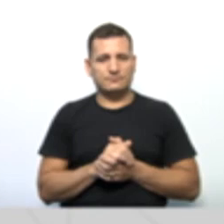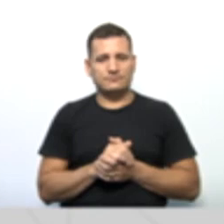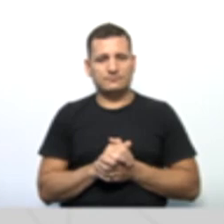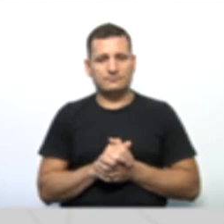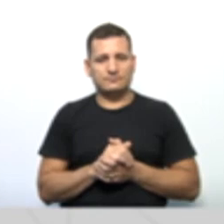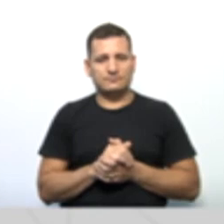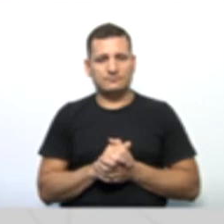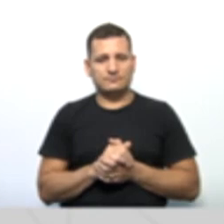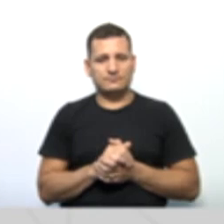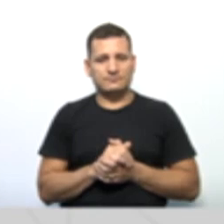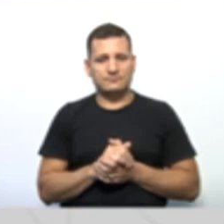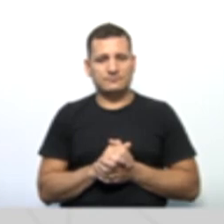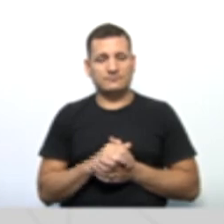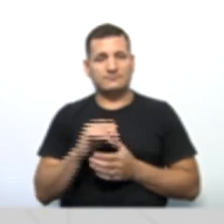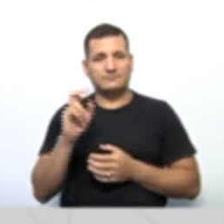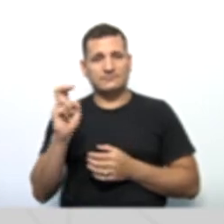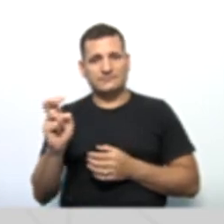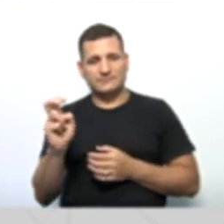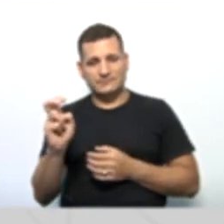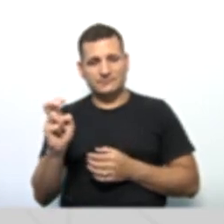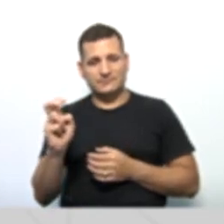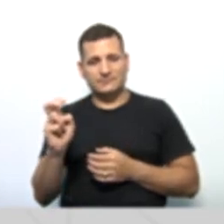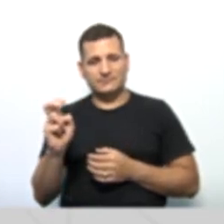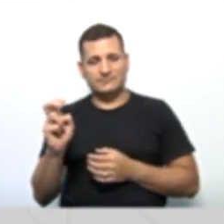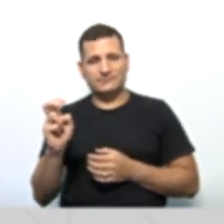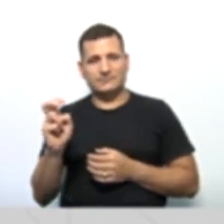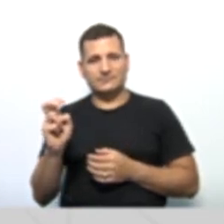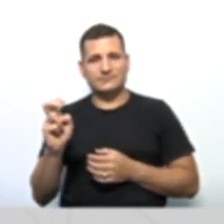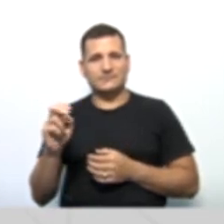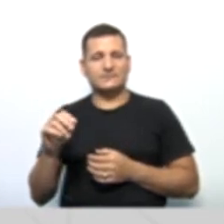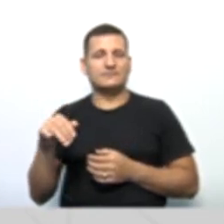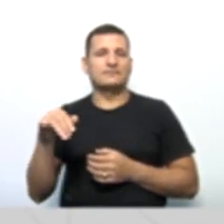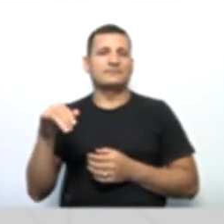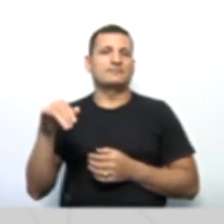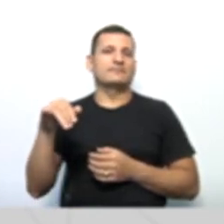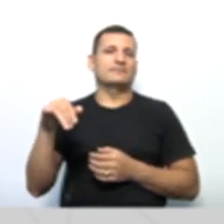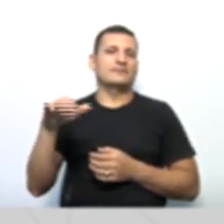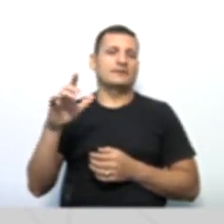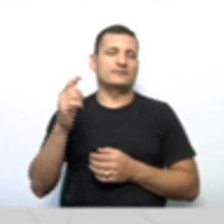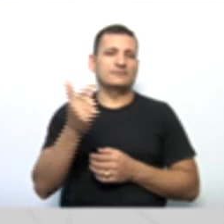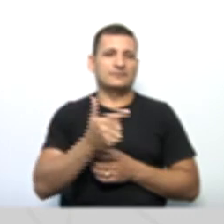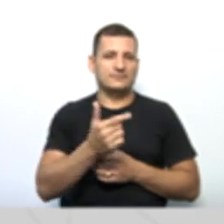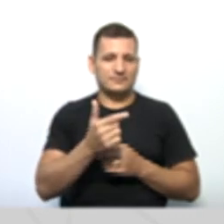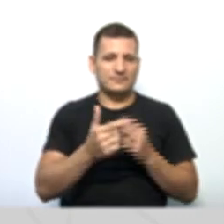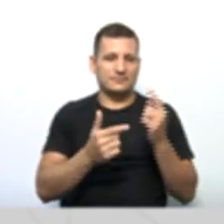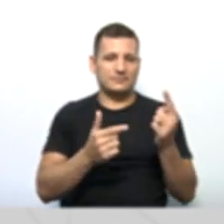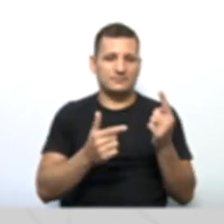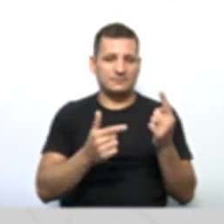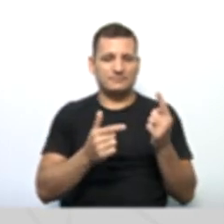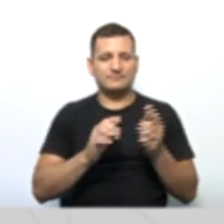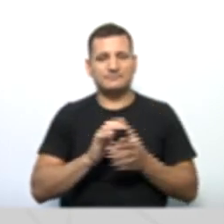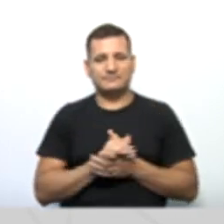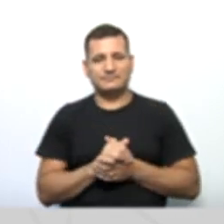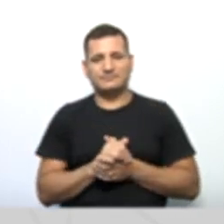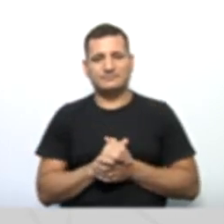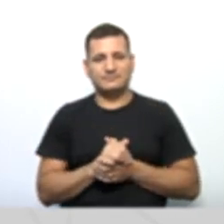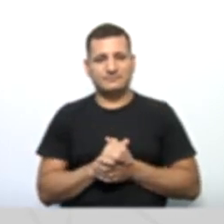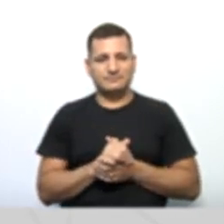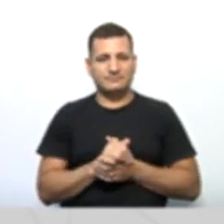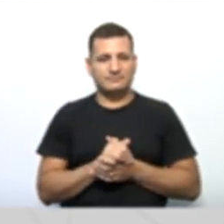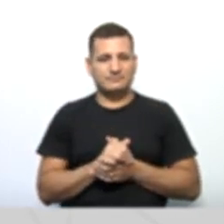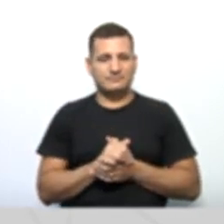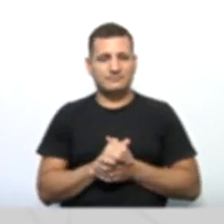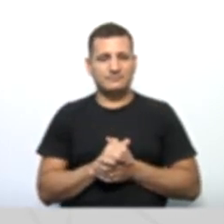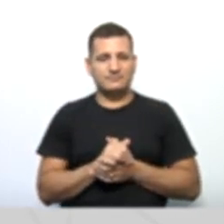a matemática fala, né? 5 é maior que 1. Então é óbvio que o utilitarista vai salvar as 5. Tudo